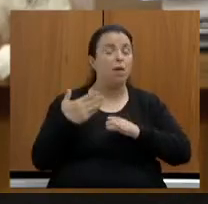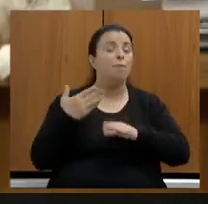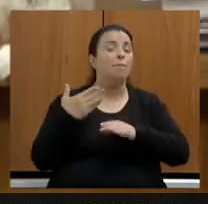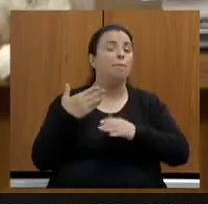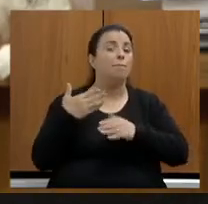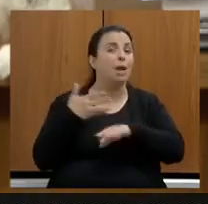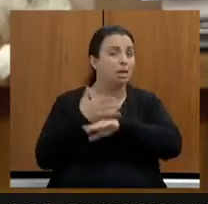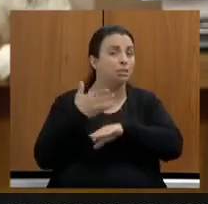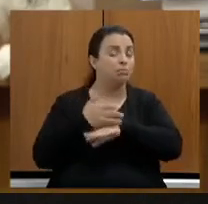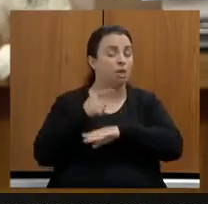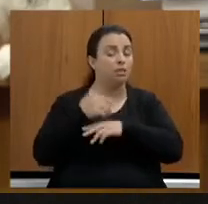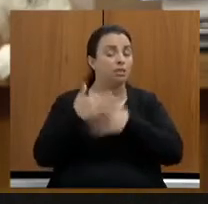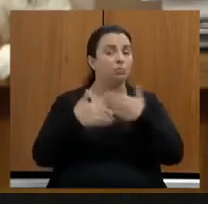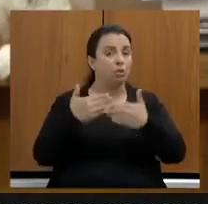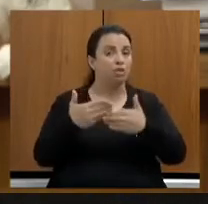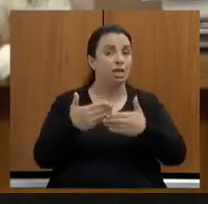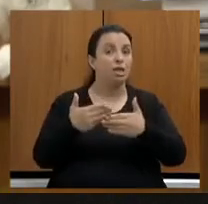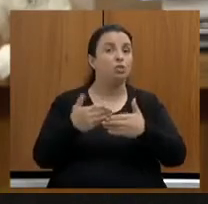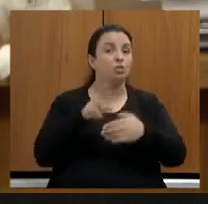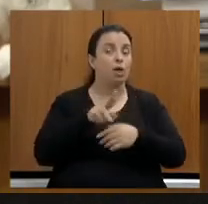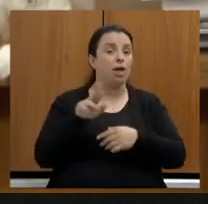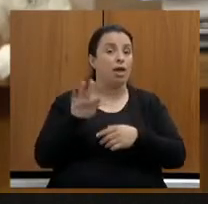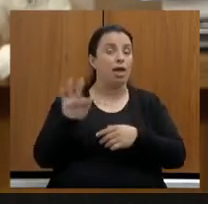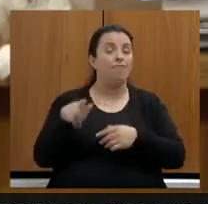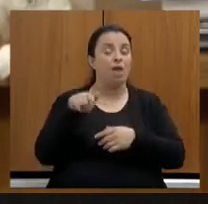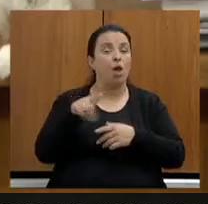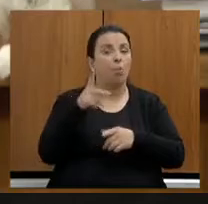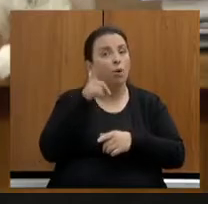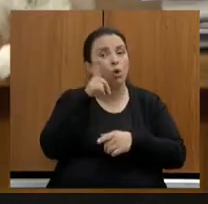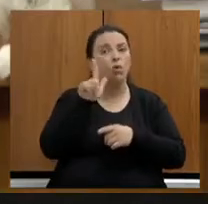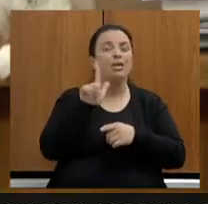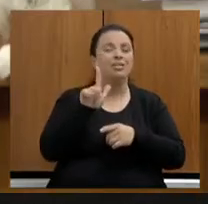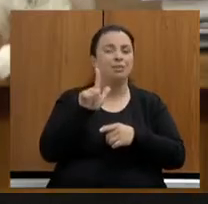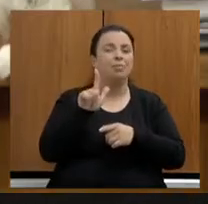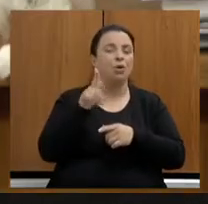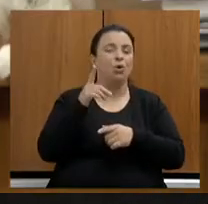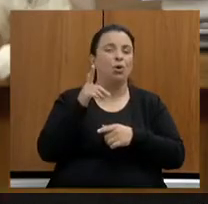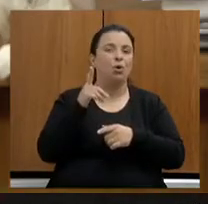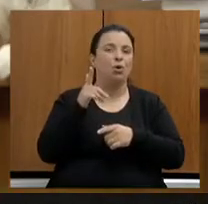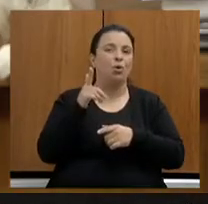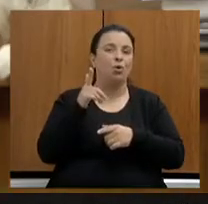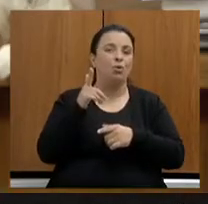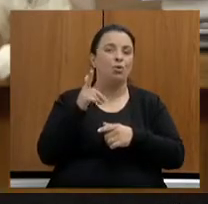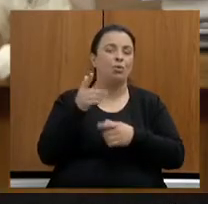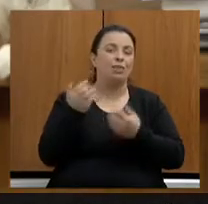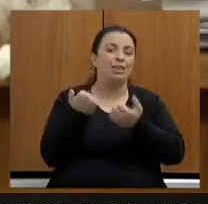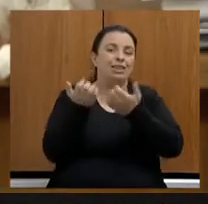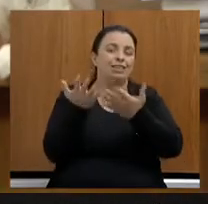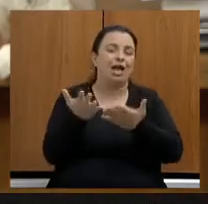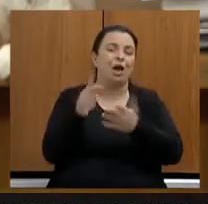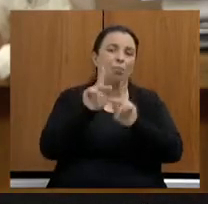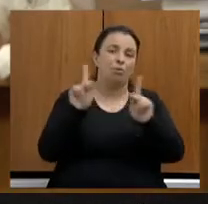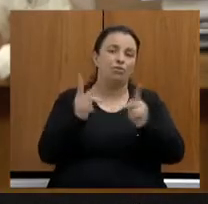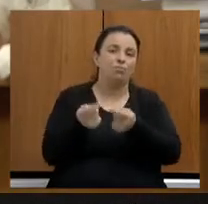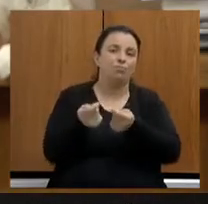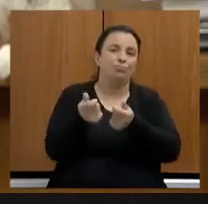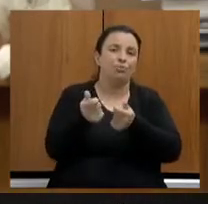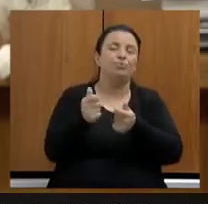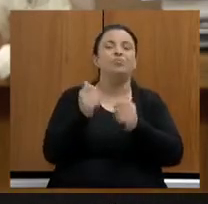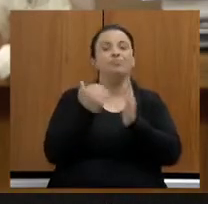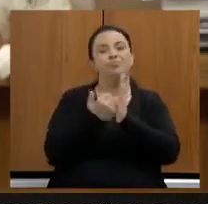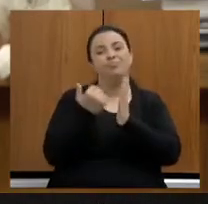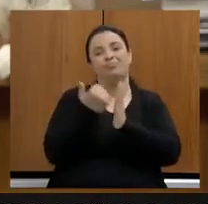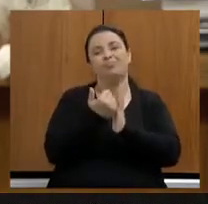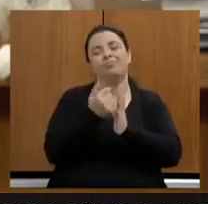do da situação dos reajustes dos profissionais né reajuste a gente consegue com estabilidade e instabilidade